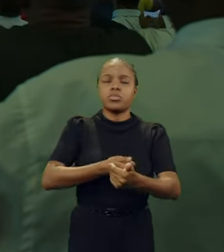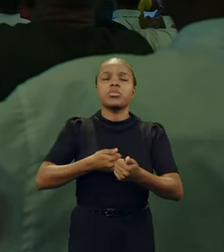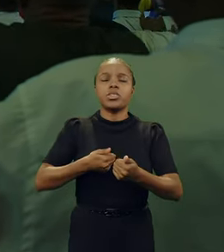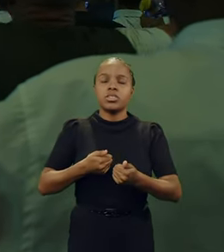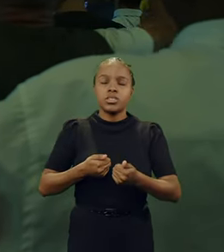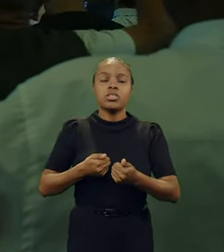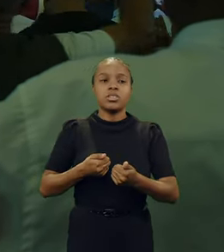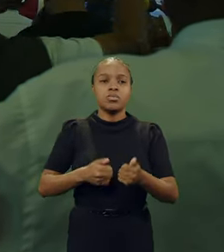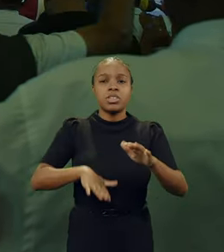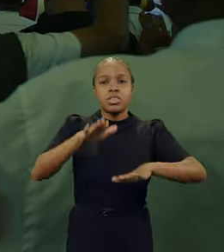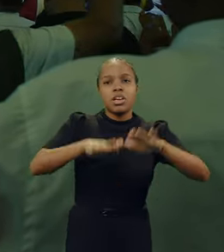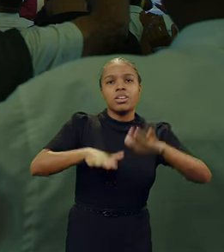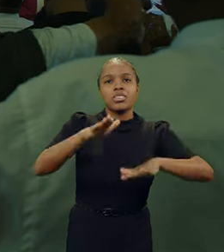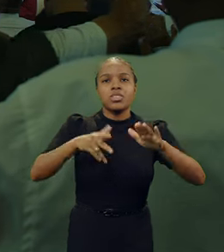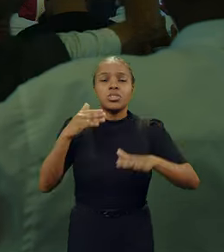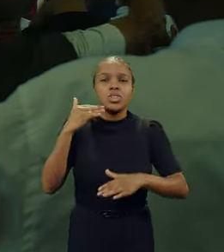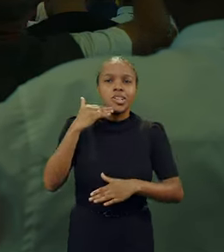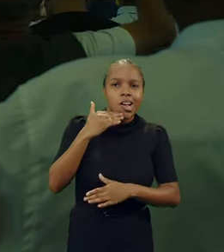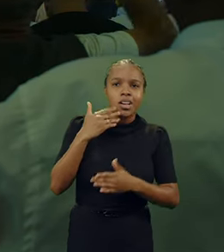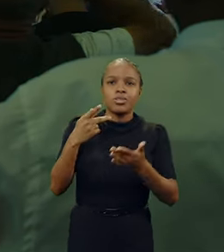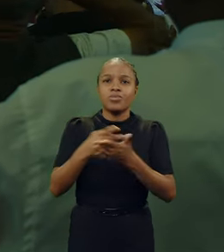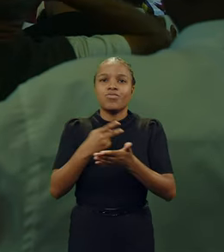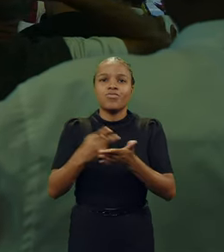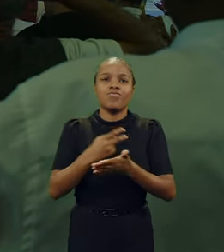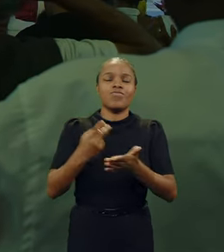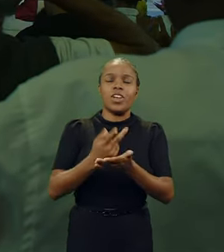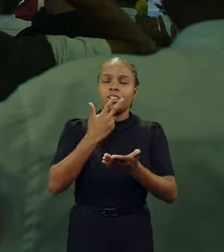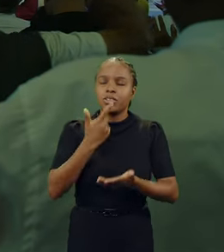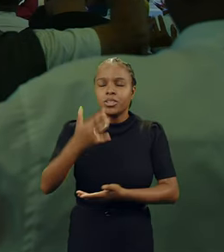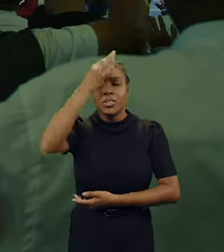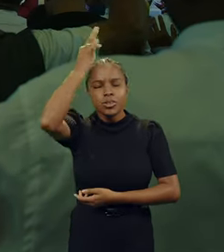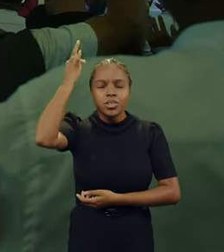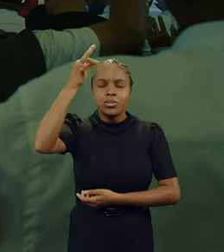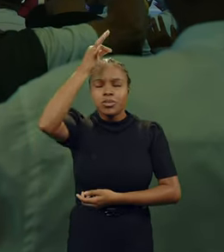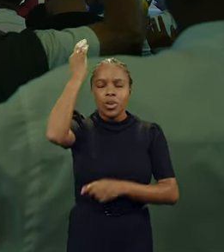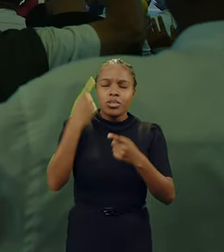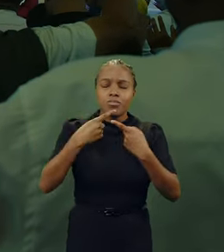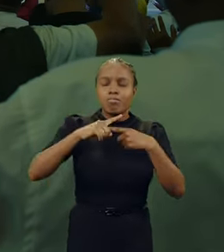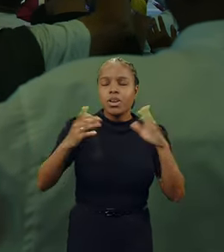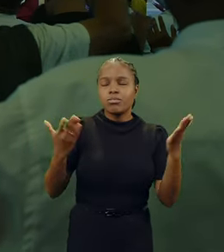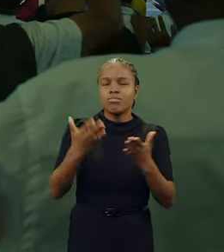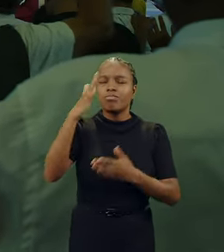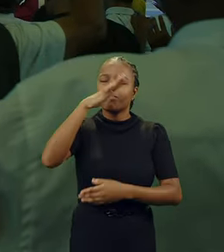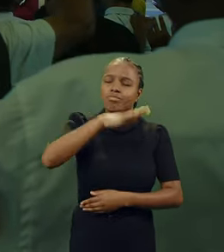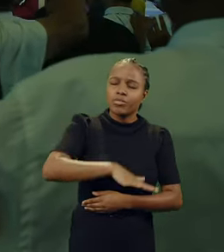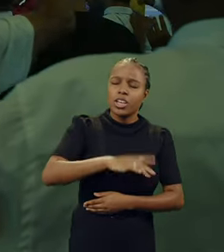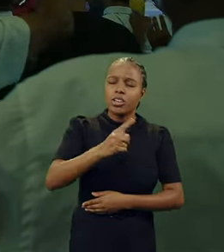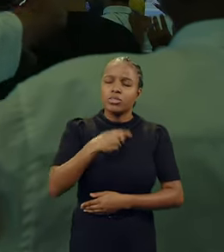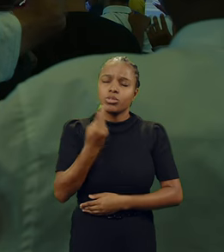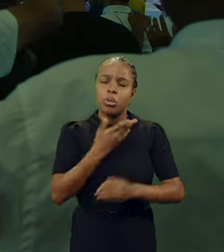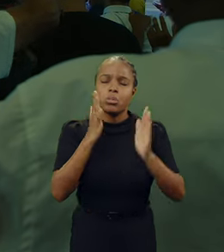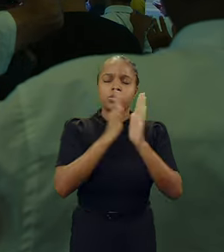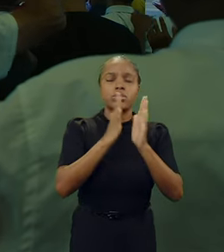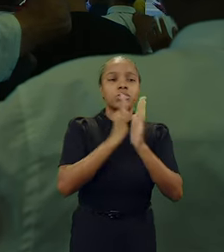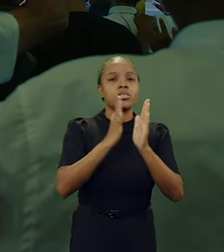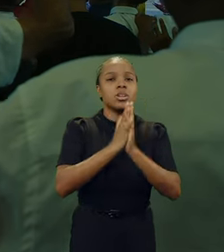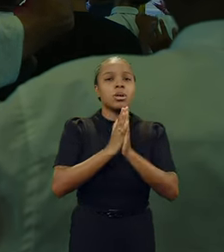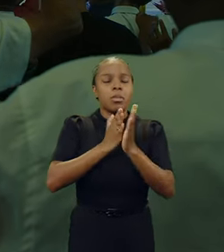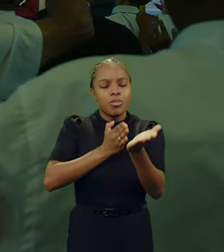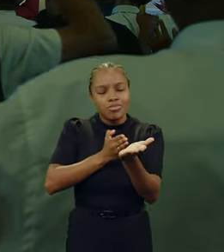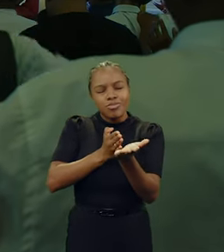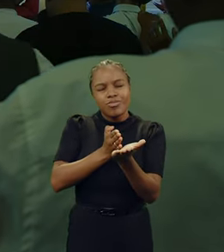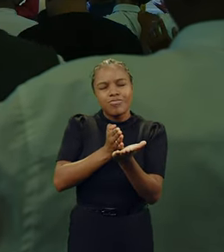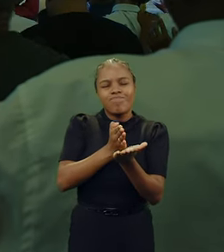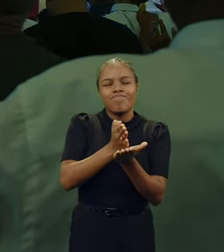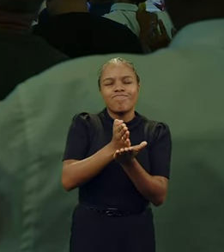pais falhamos. Alabastecanda, alabaia. Mas nesta tarde, Senhor, neste clamor, endireita todas